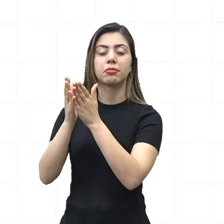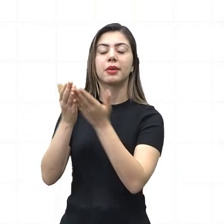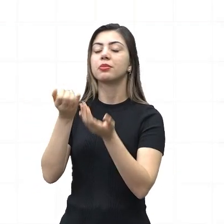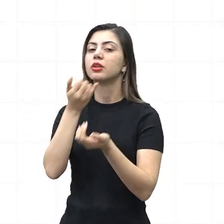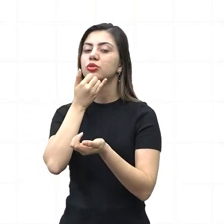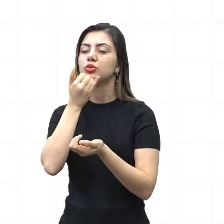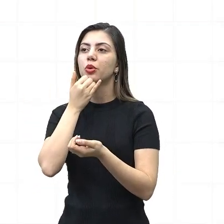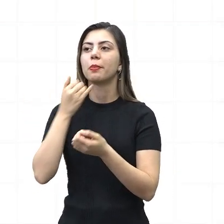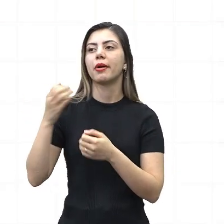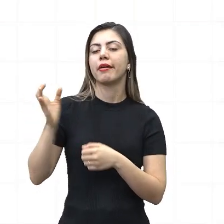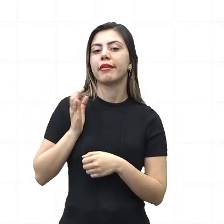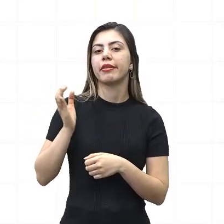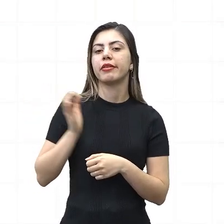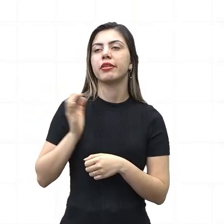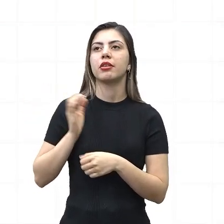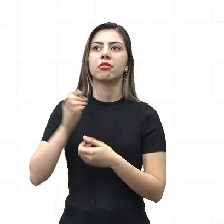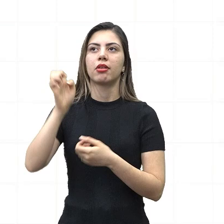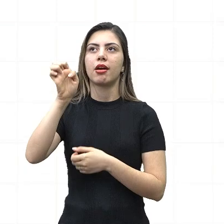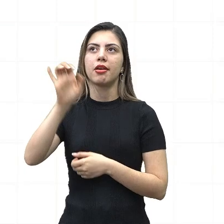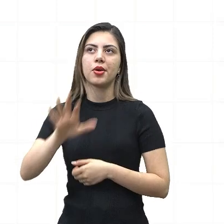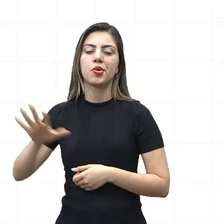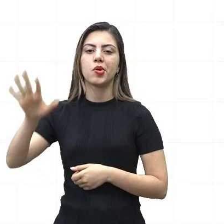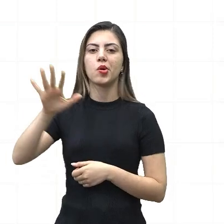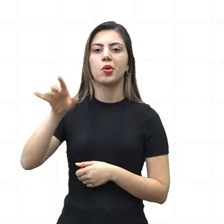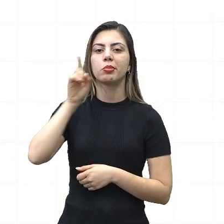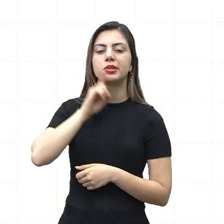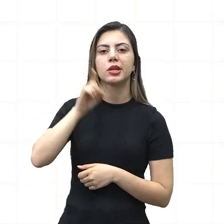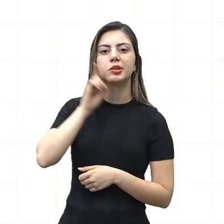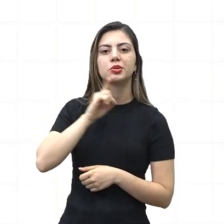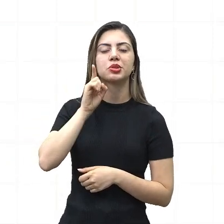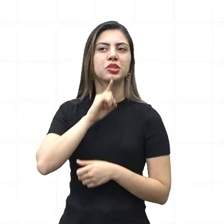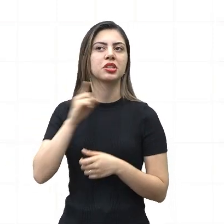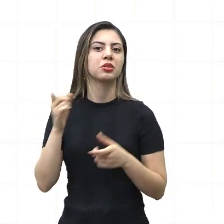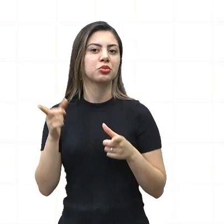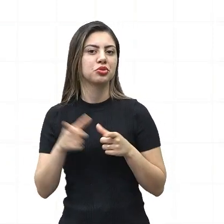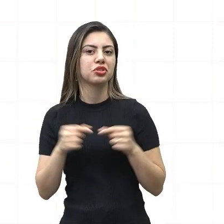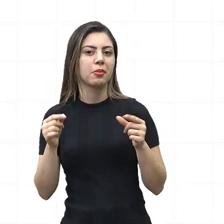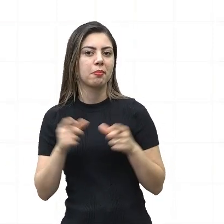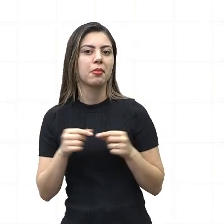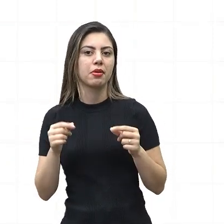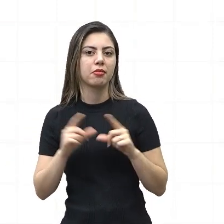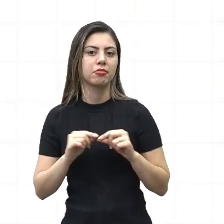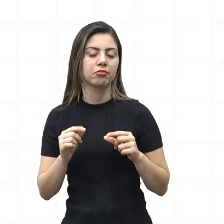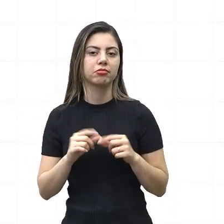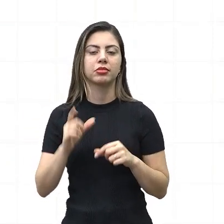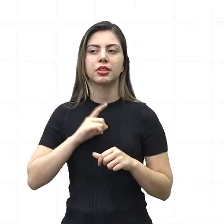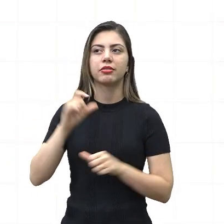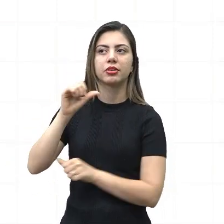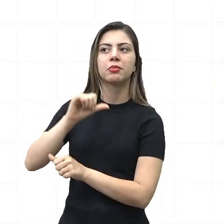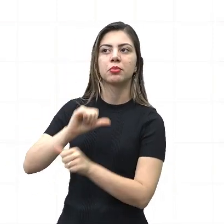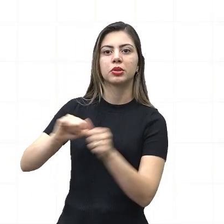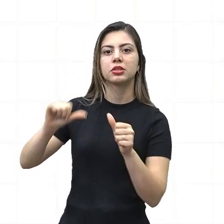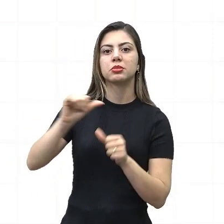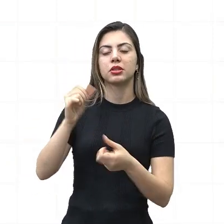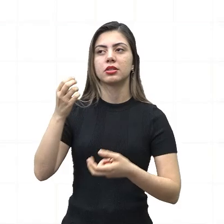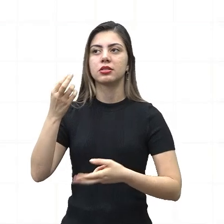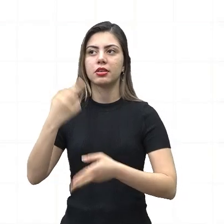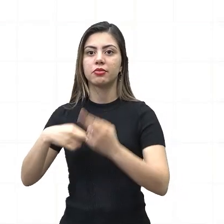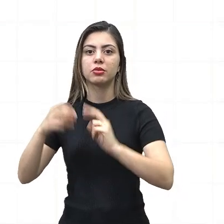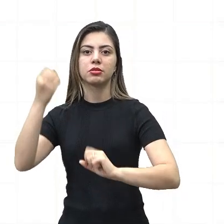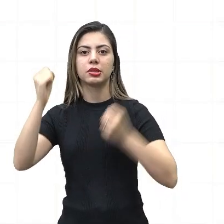desenvolvidos, Europa, Estados Unidos, Japão, etc. E só depois a gente observa as primeiras indústrias